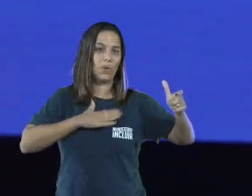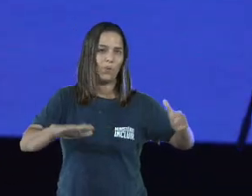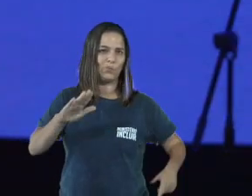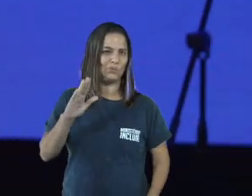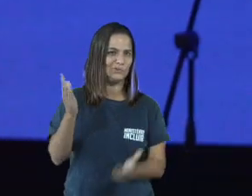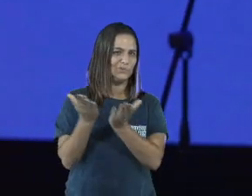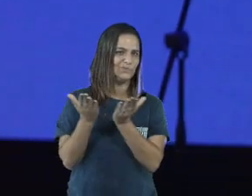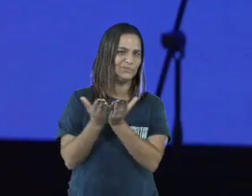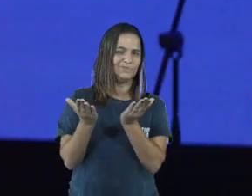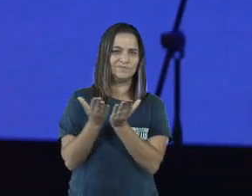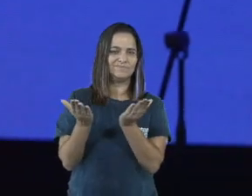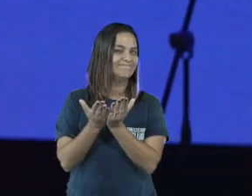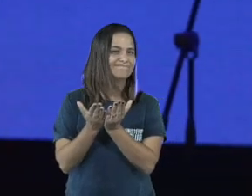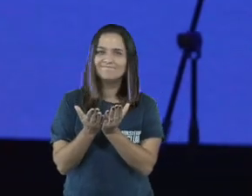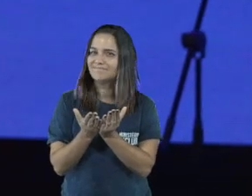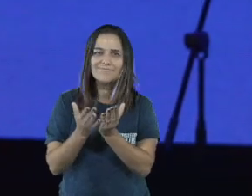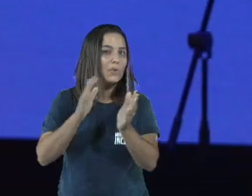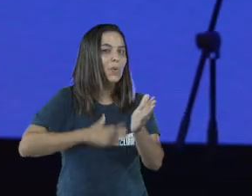e se um sobrevivente